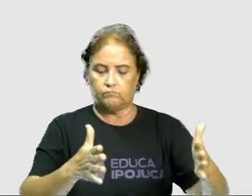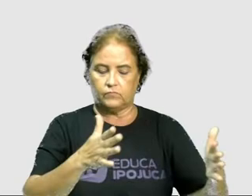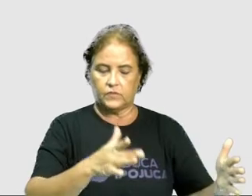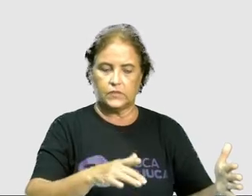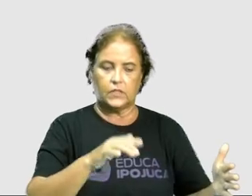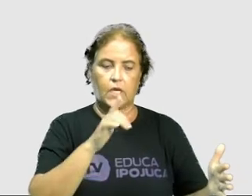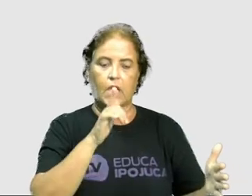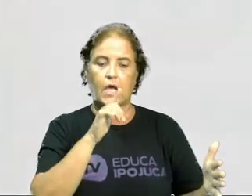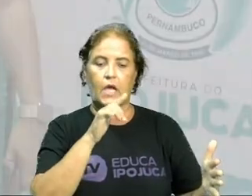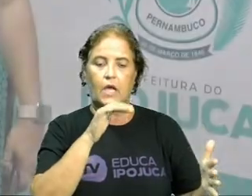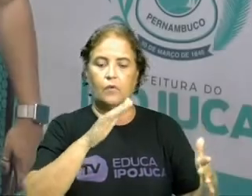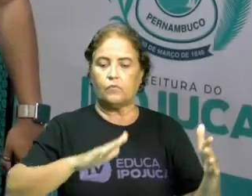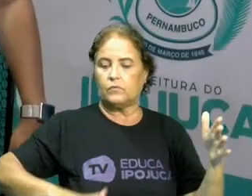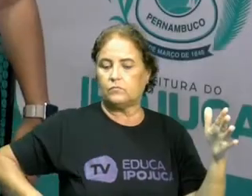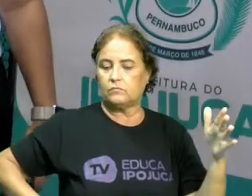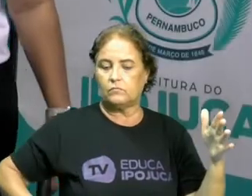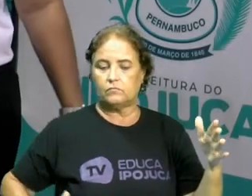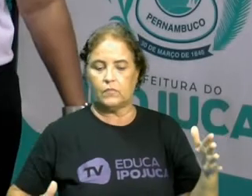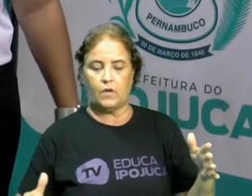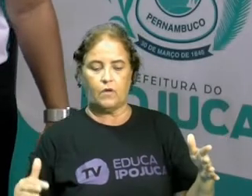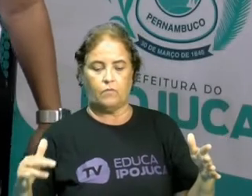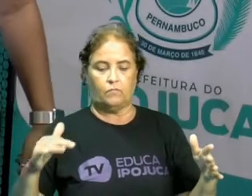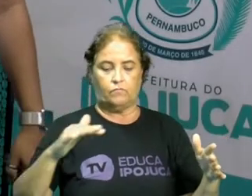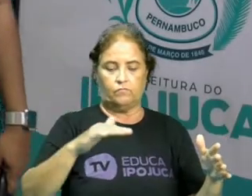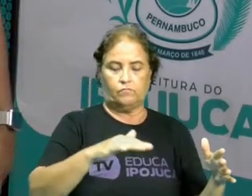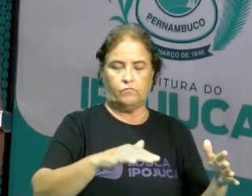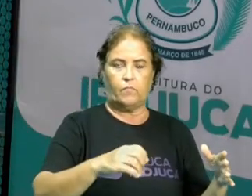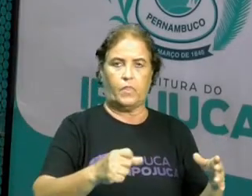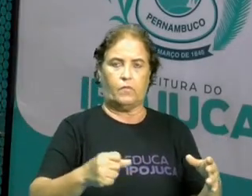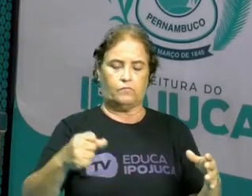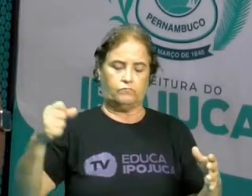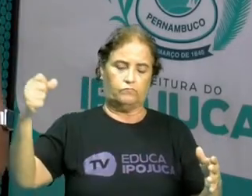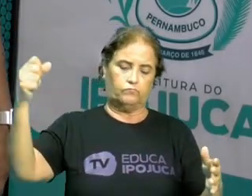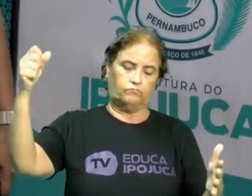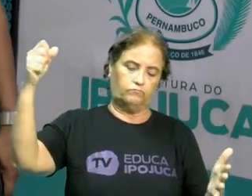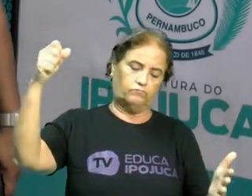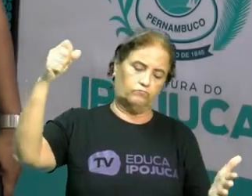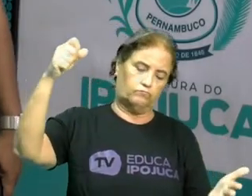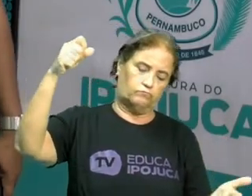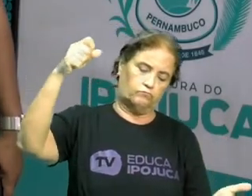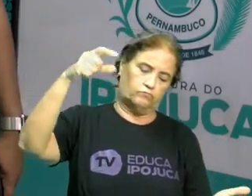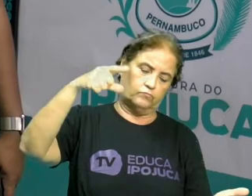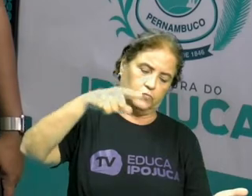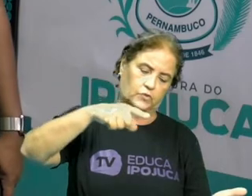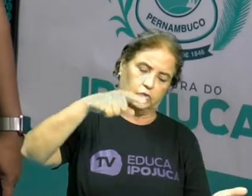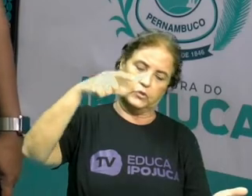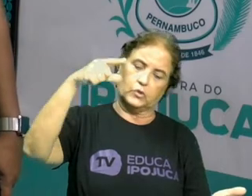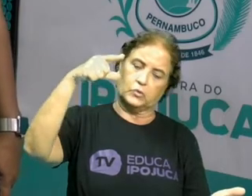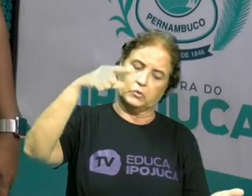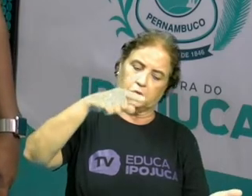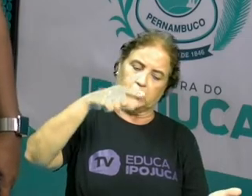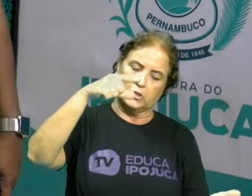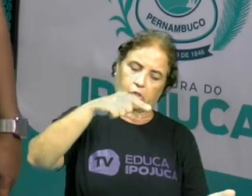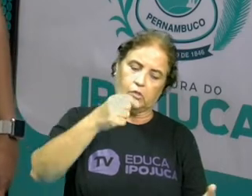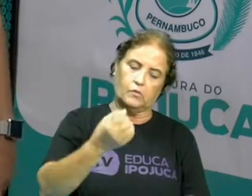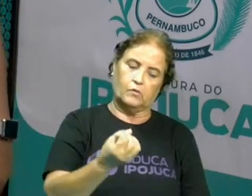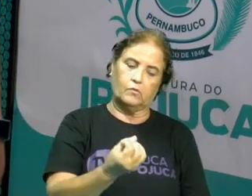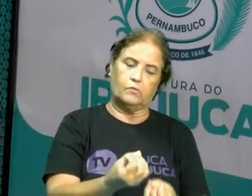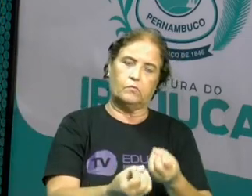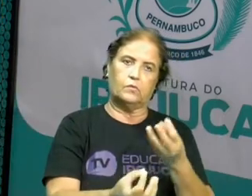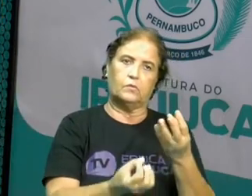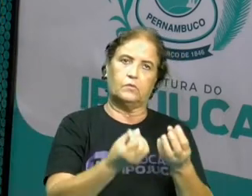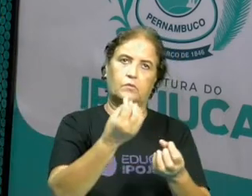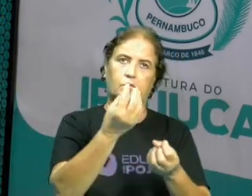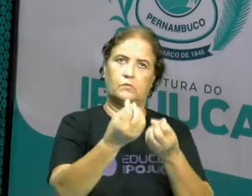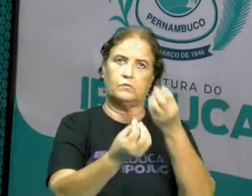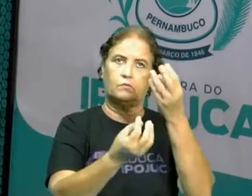mar. Então, a água do mar ela vai receber a luz solar e ela vai começar a evaporar. Então, toda a parte líquida ela vai se transformar em gás.